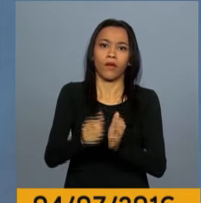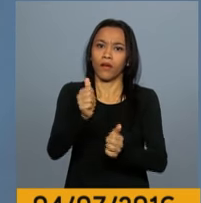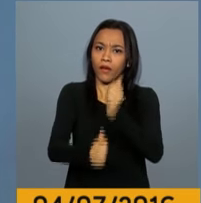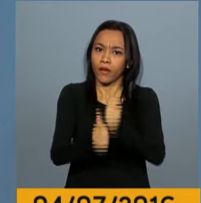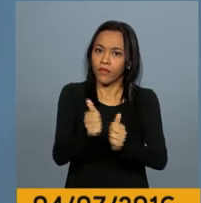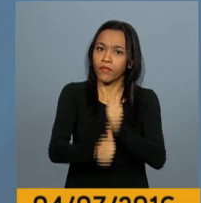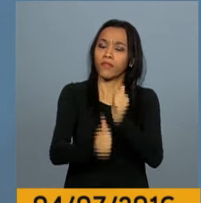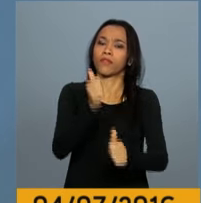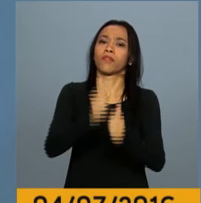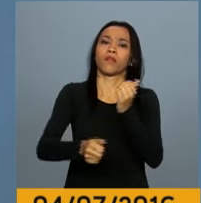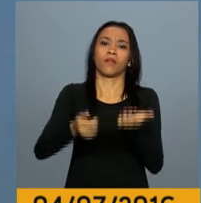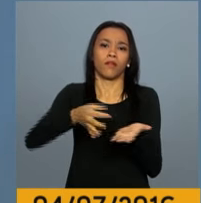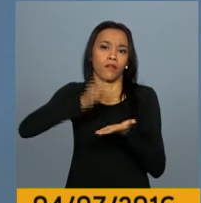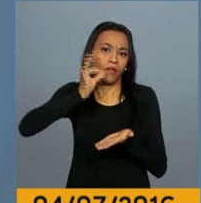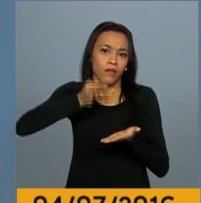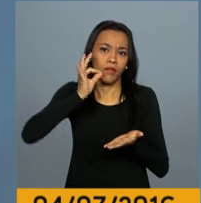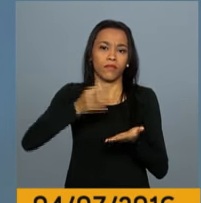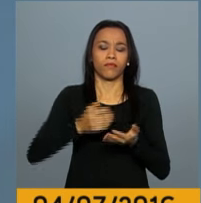milho.